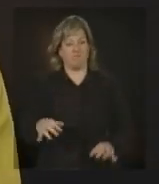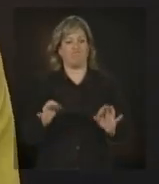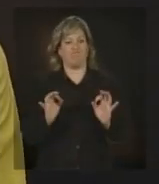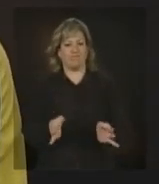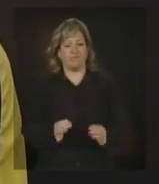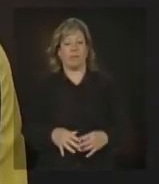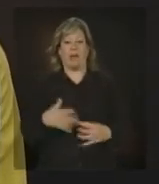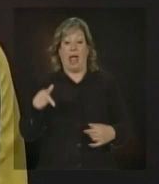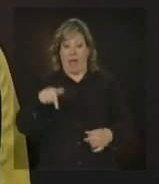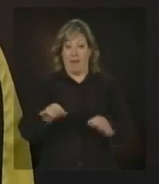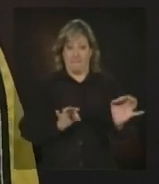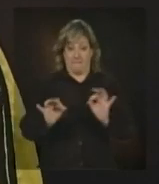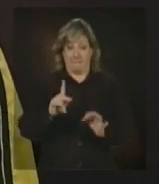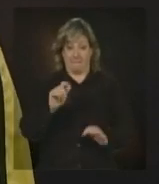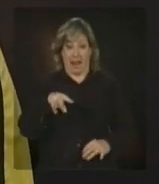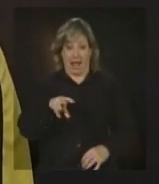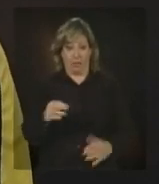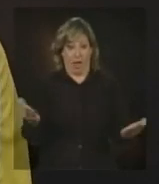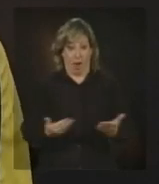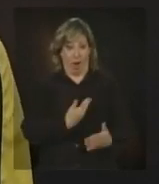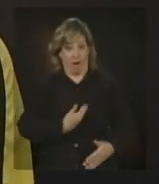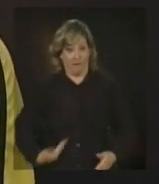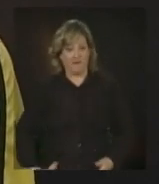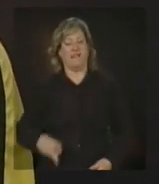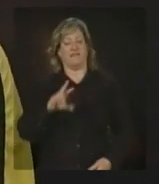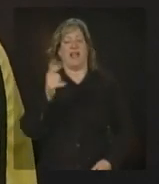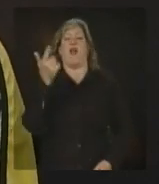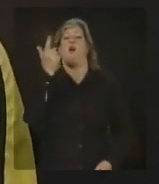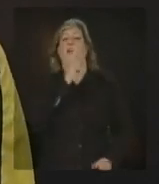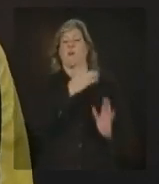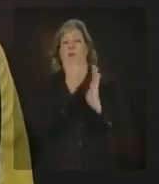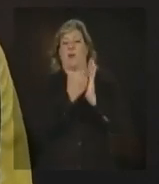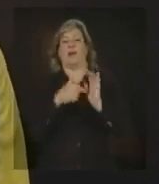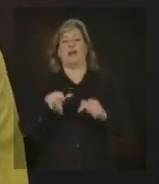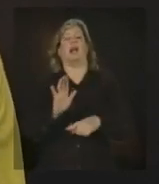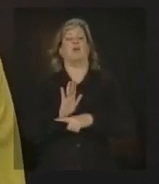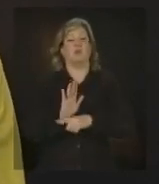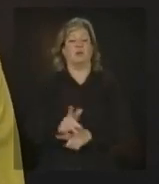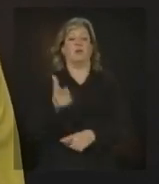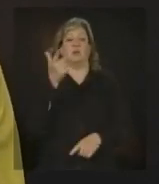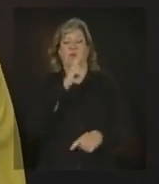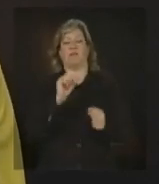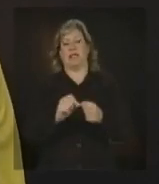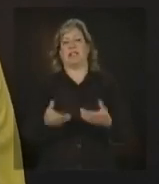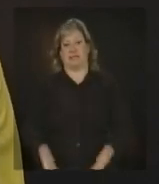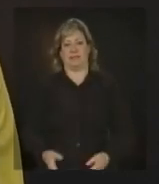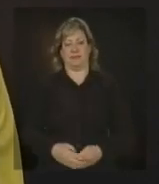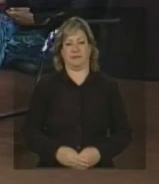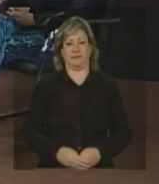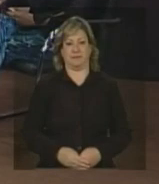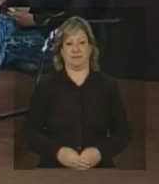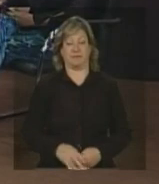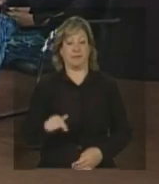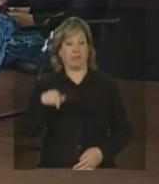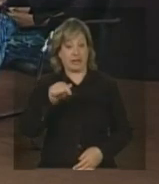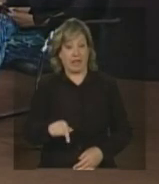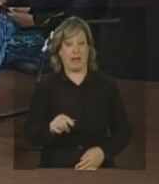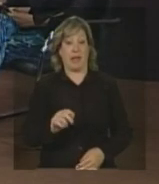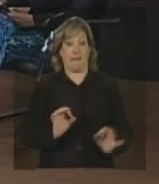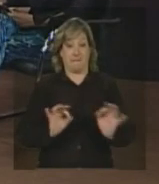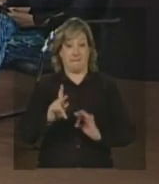acho que com o plano agora ele vai poder realmente ter essa condição de financiamento para poder fazer isso. O plano trará